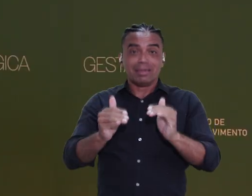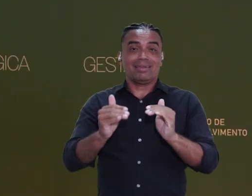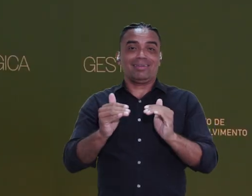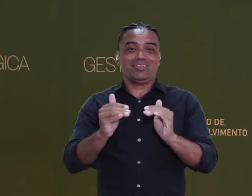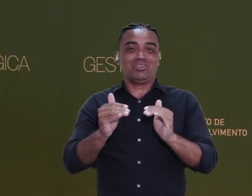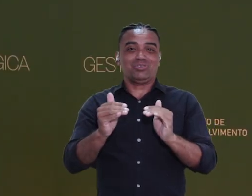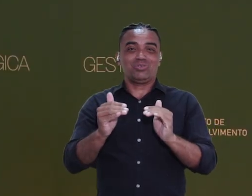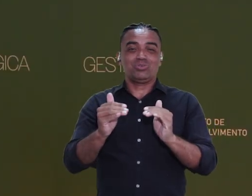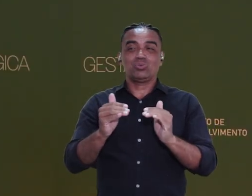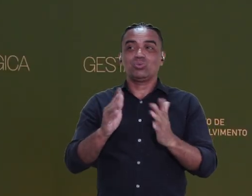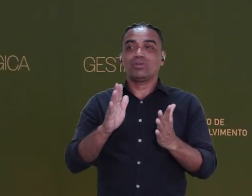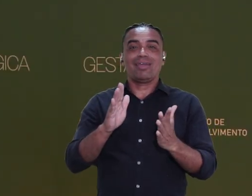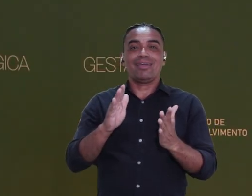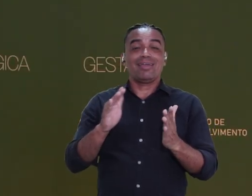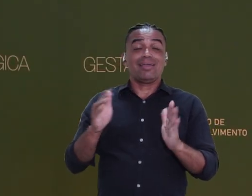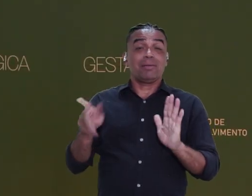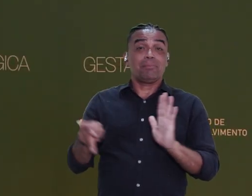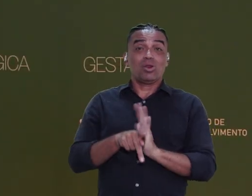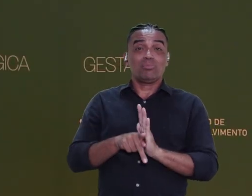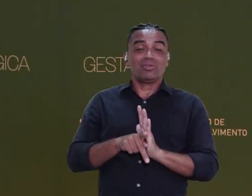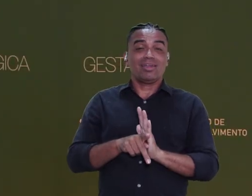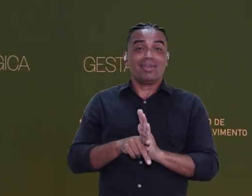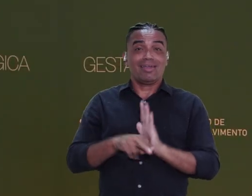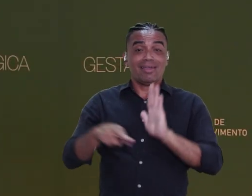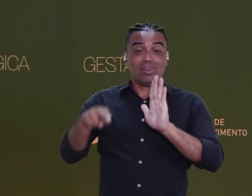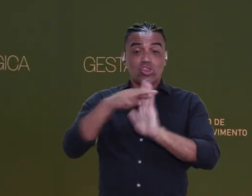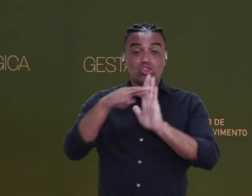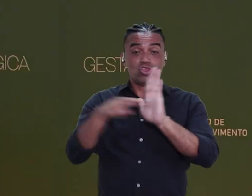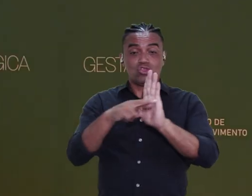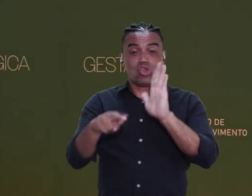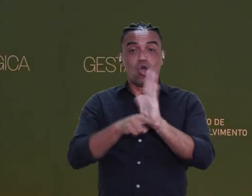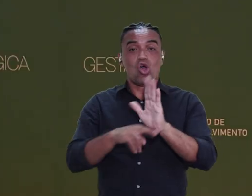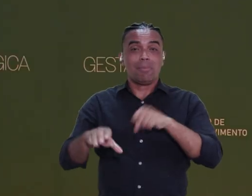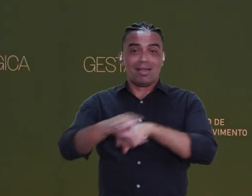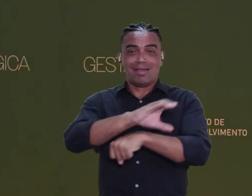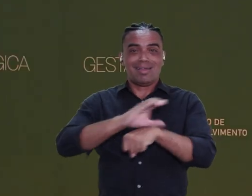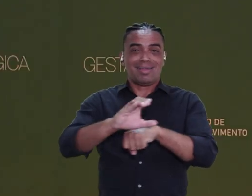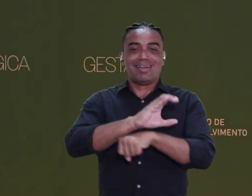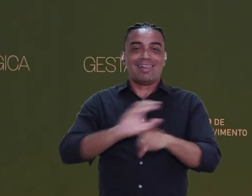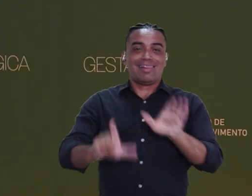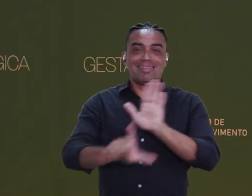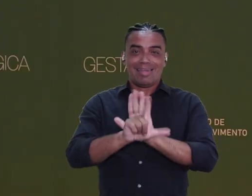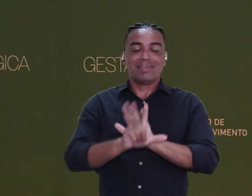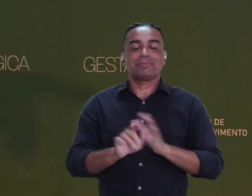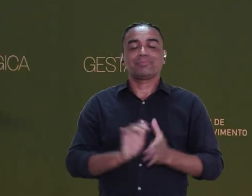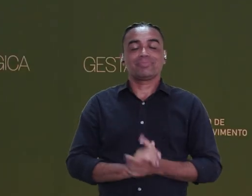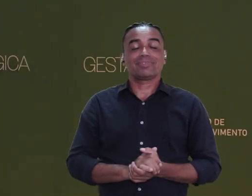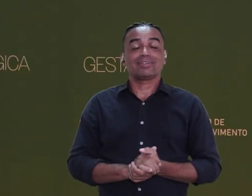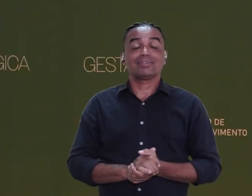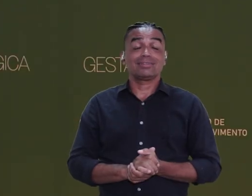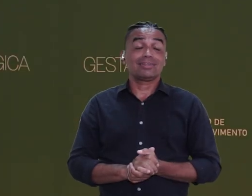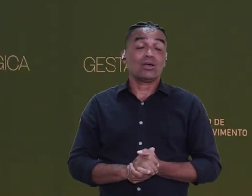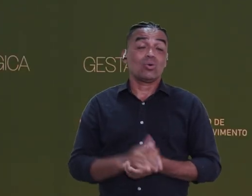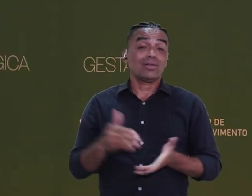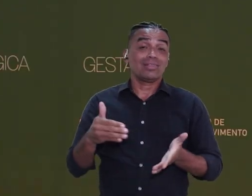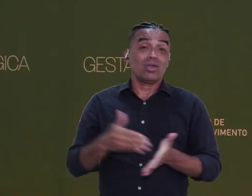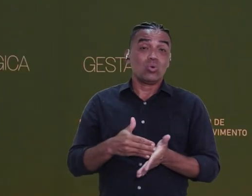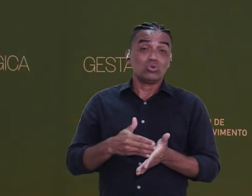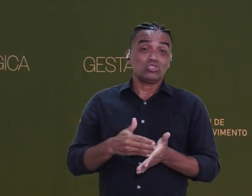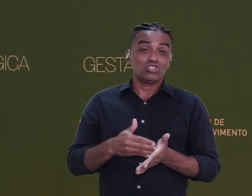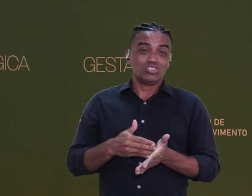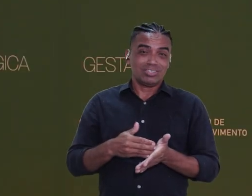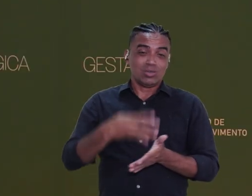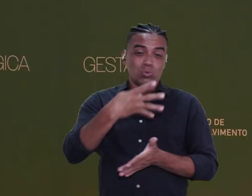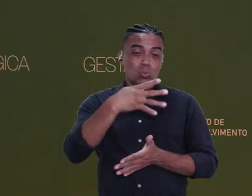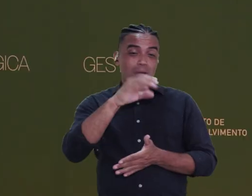às determinações, normas constitucionais que ainda hoje, 40 anos depois, né,